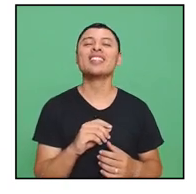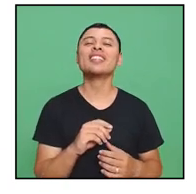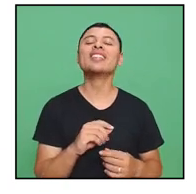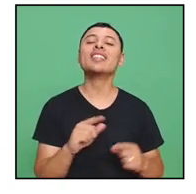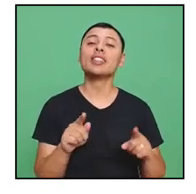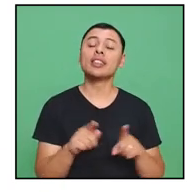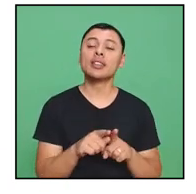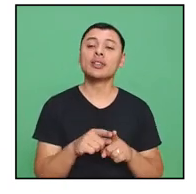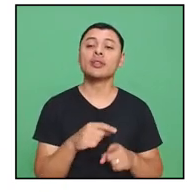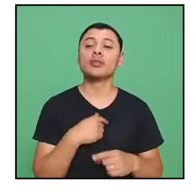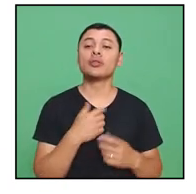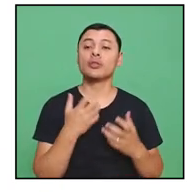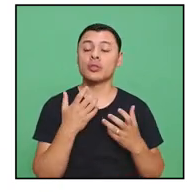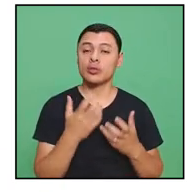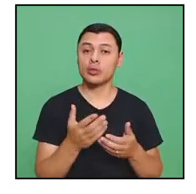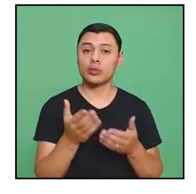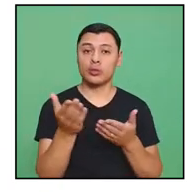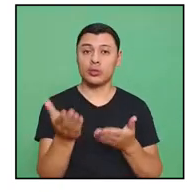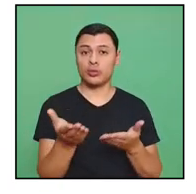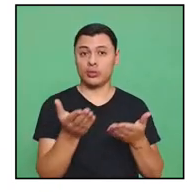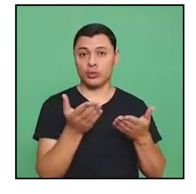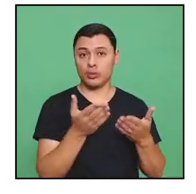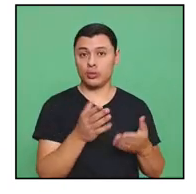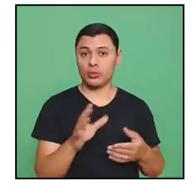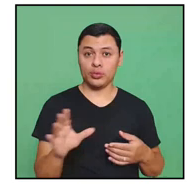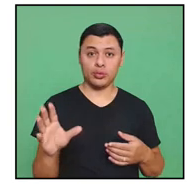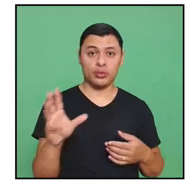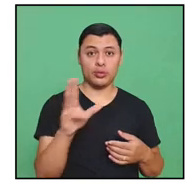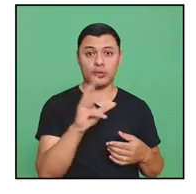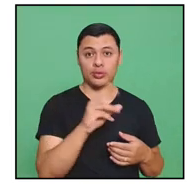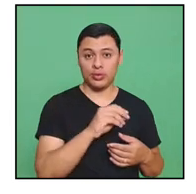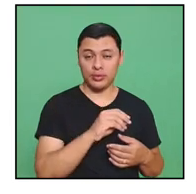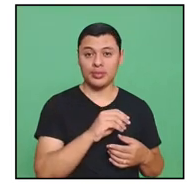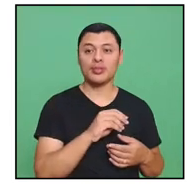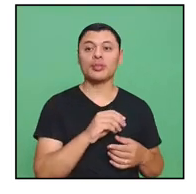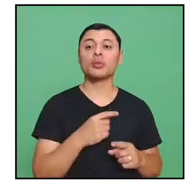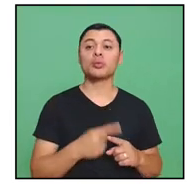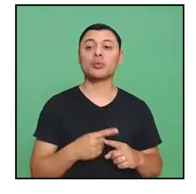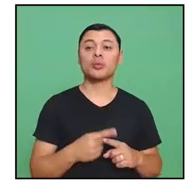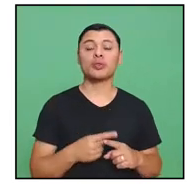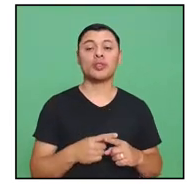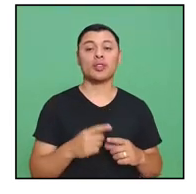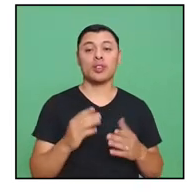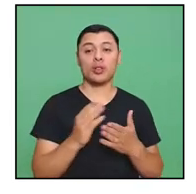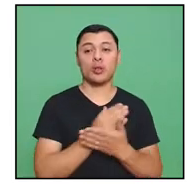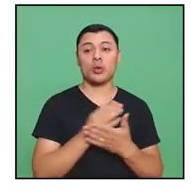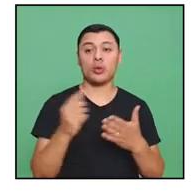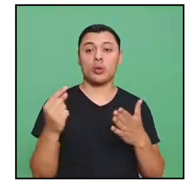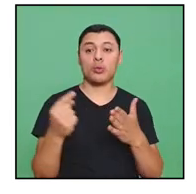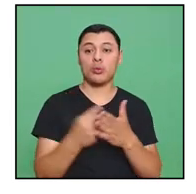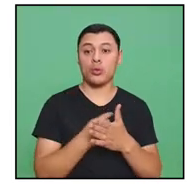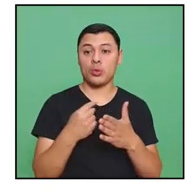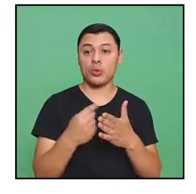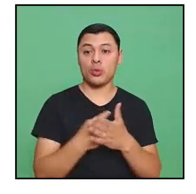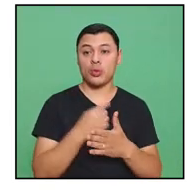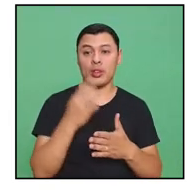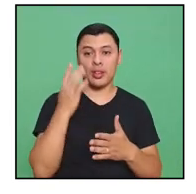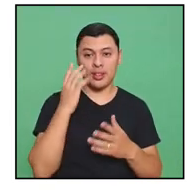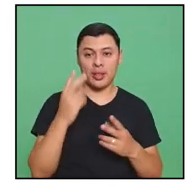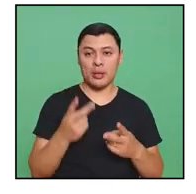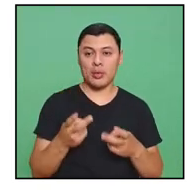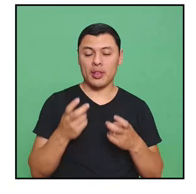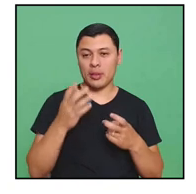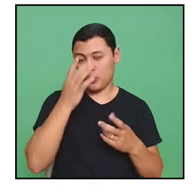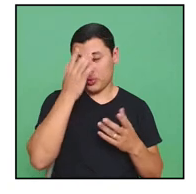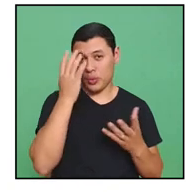queria fazer um convite para todos vocês também, né? Porque teve algumas perguntas aqui. Eu acho que deu para perceber que tem um pessoal que está bem